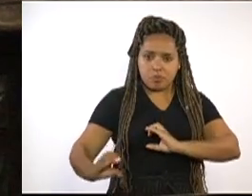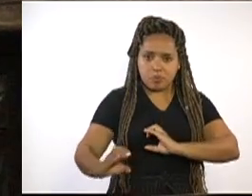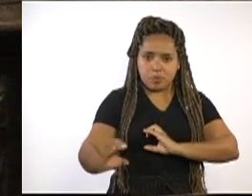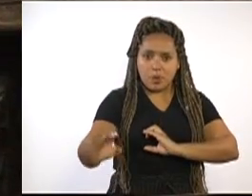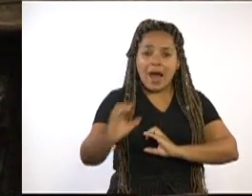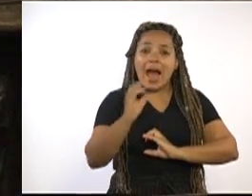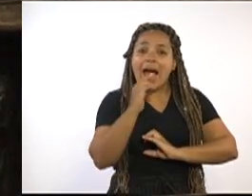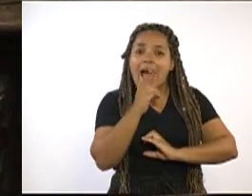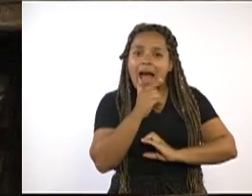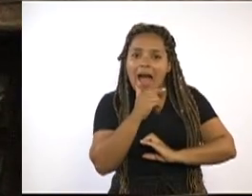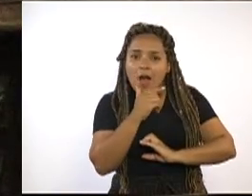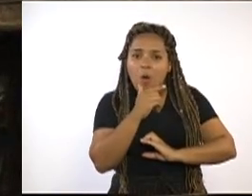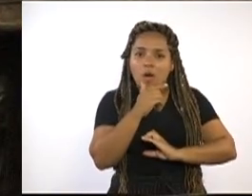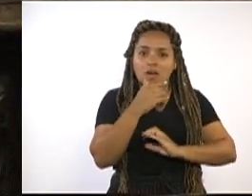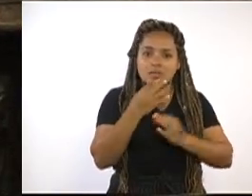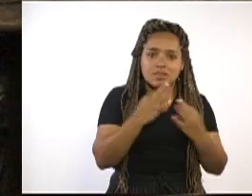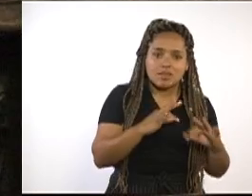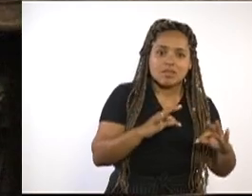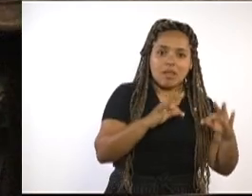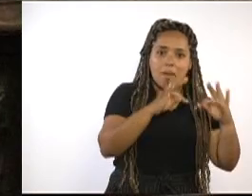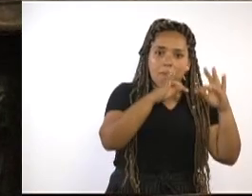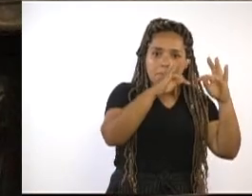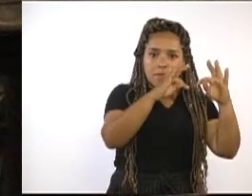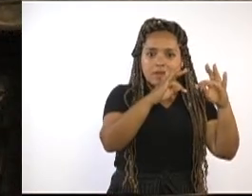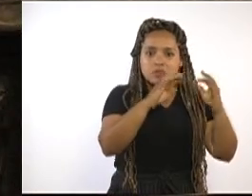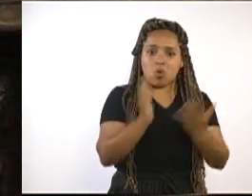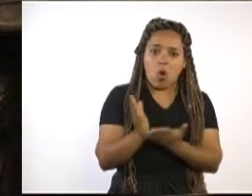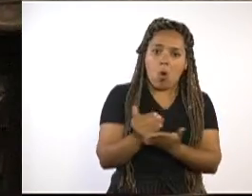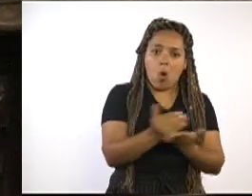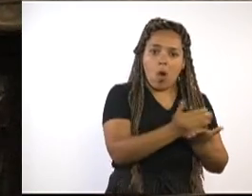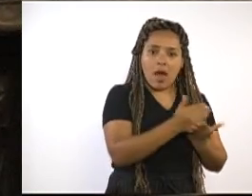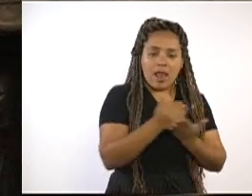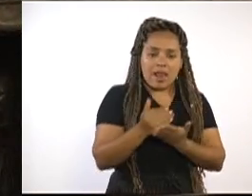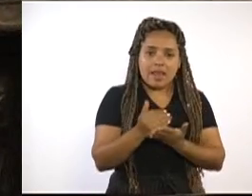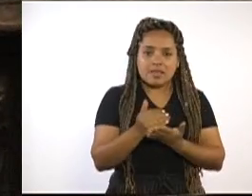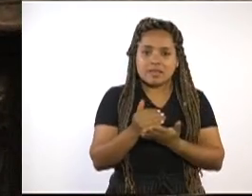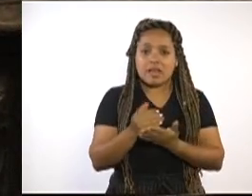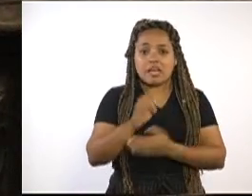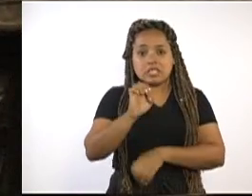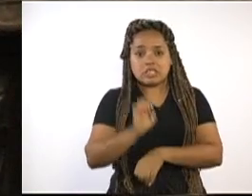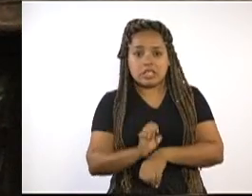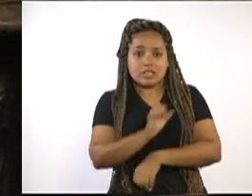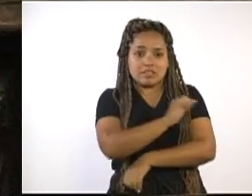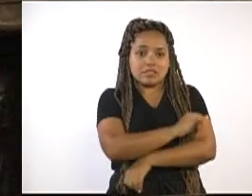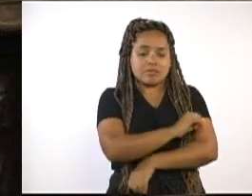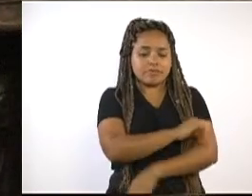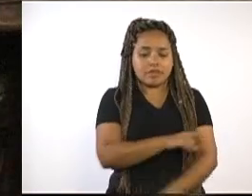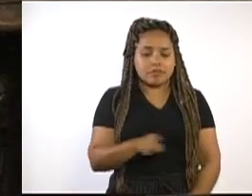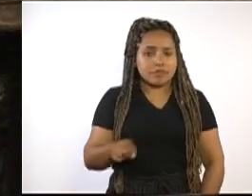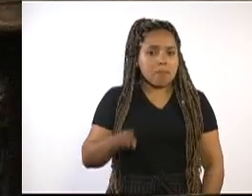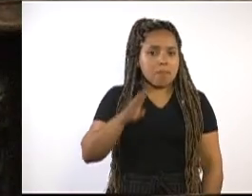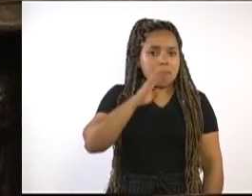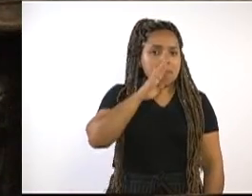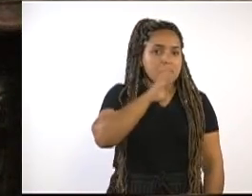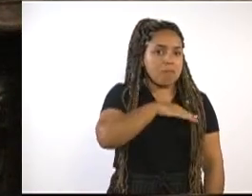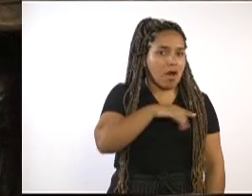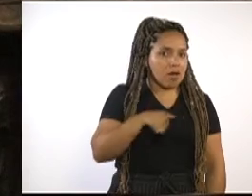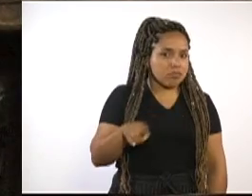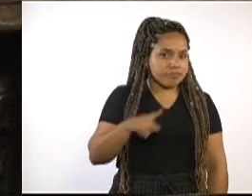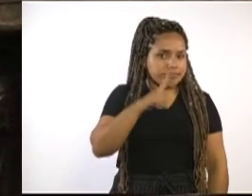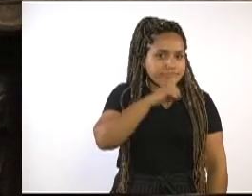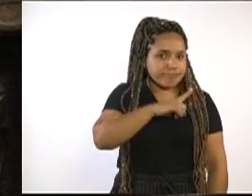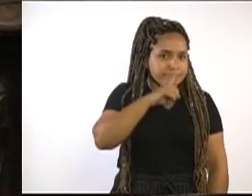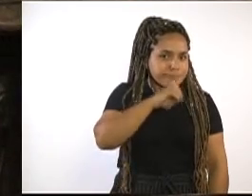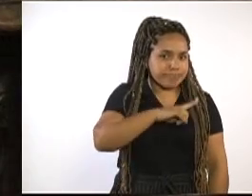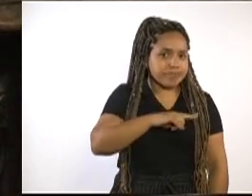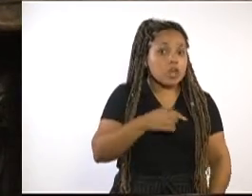no nosso estado e na nossa cidade foi muito mal dimensionada. E hoje,